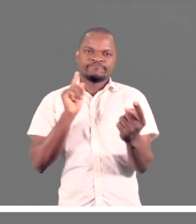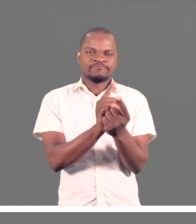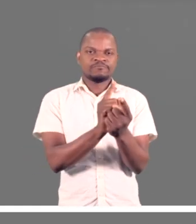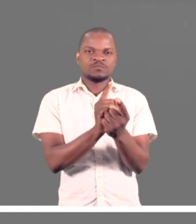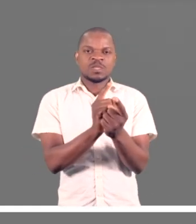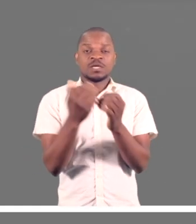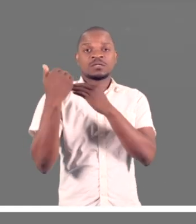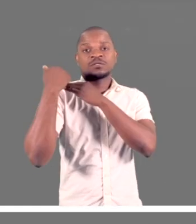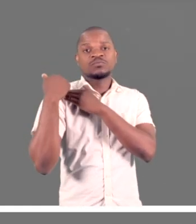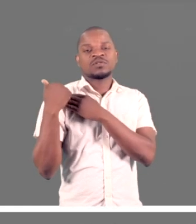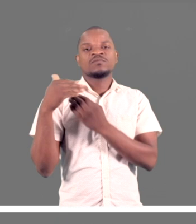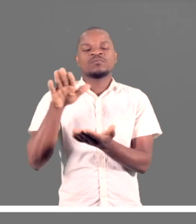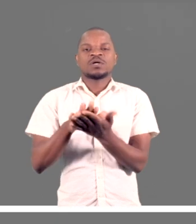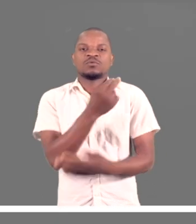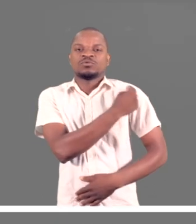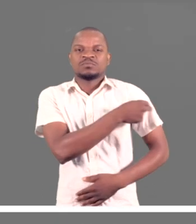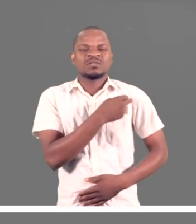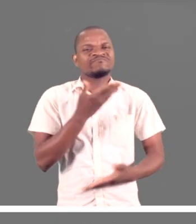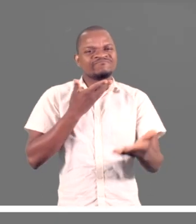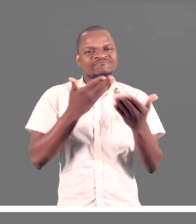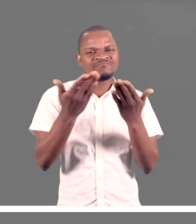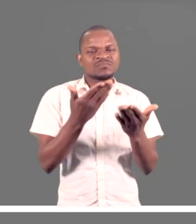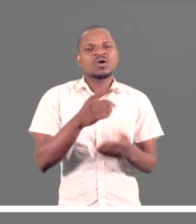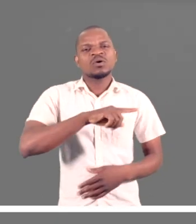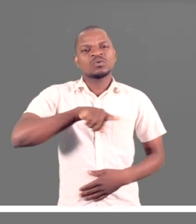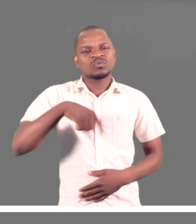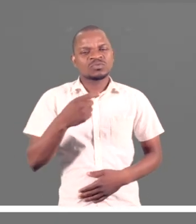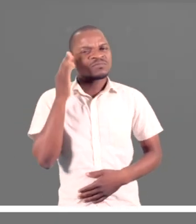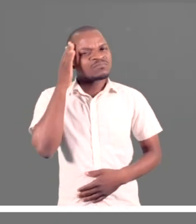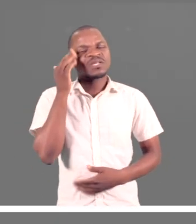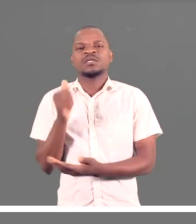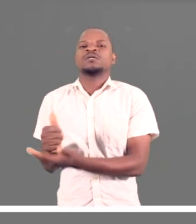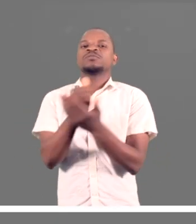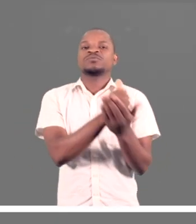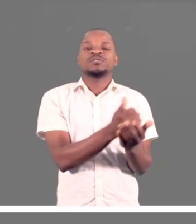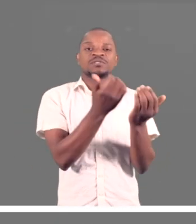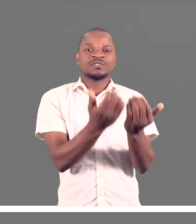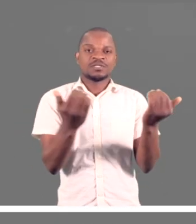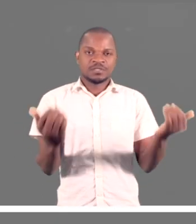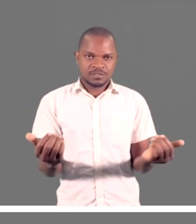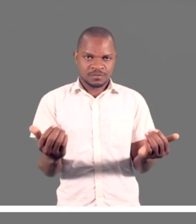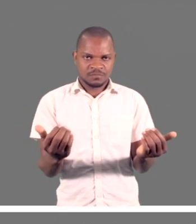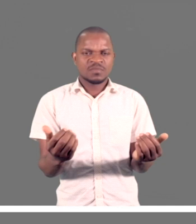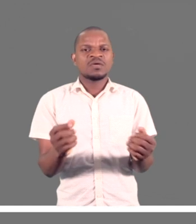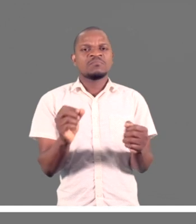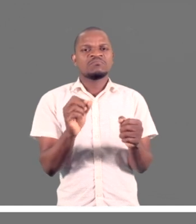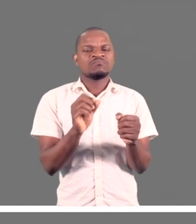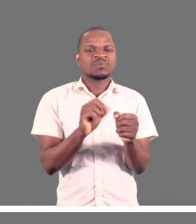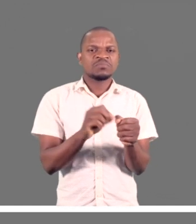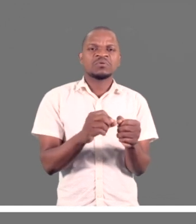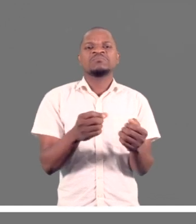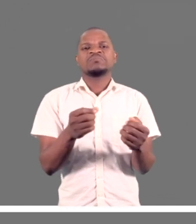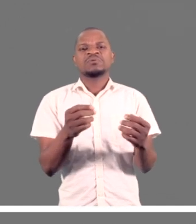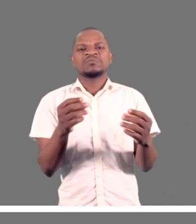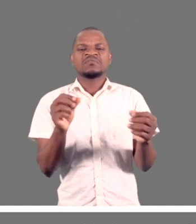para fazer isso. Ajudar as crianças, cuidar daqueles que estão doentes, fazer